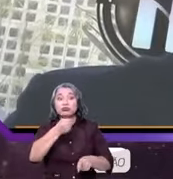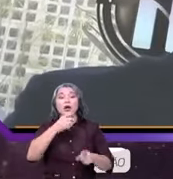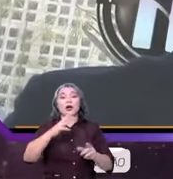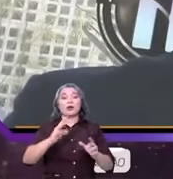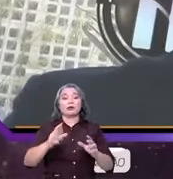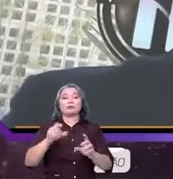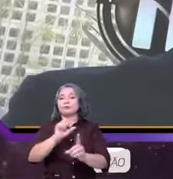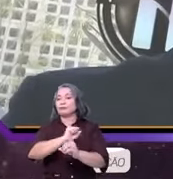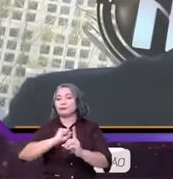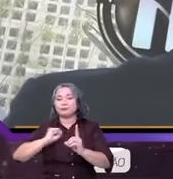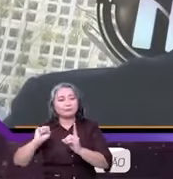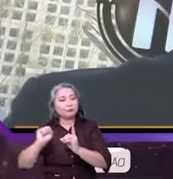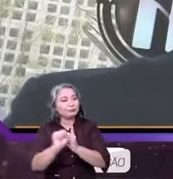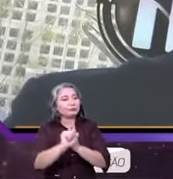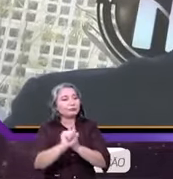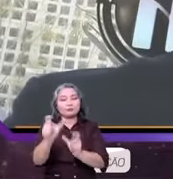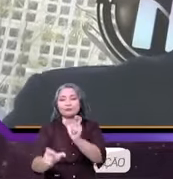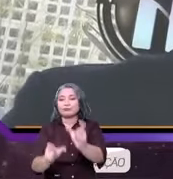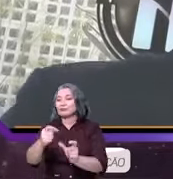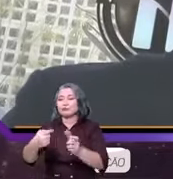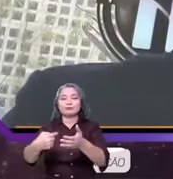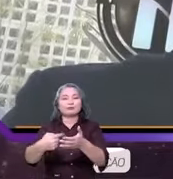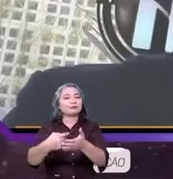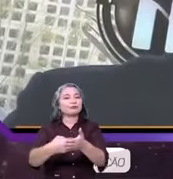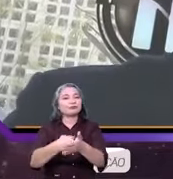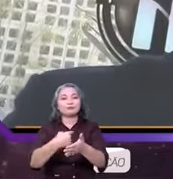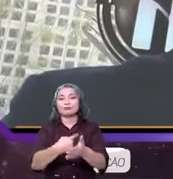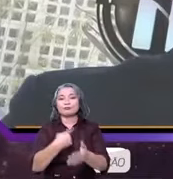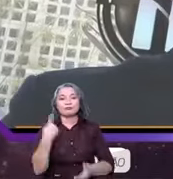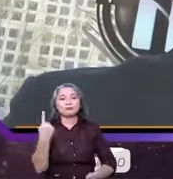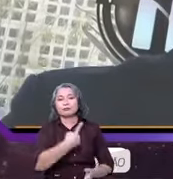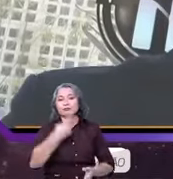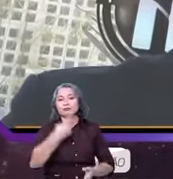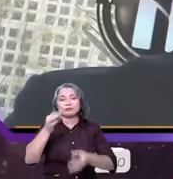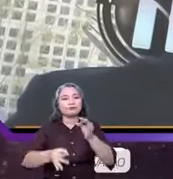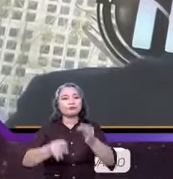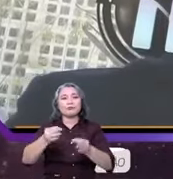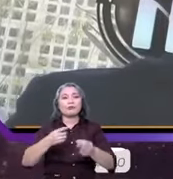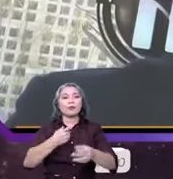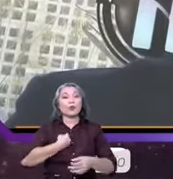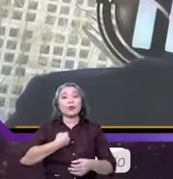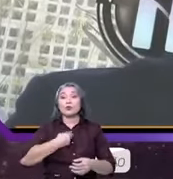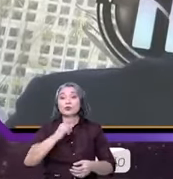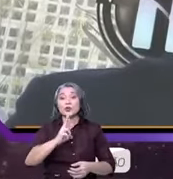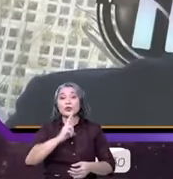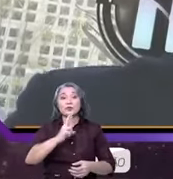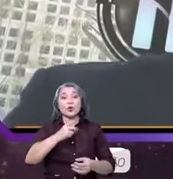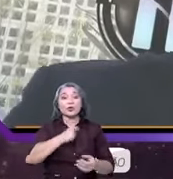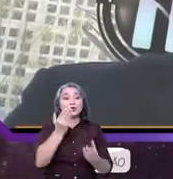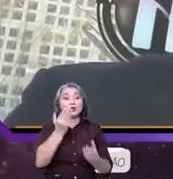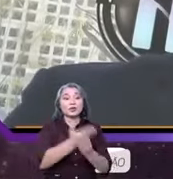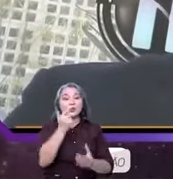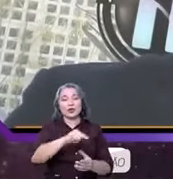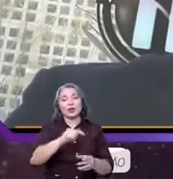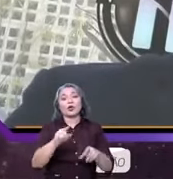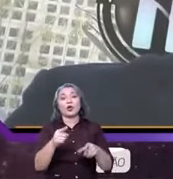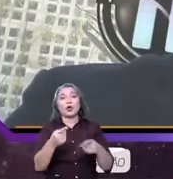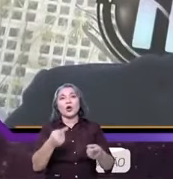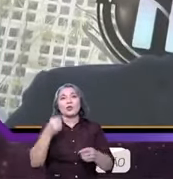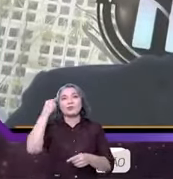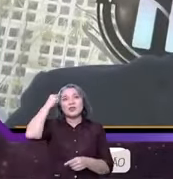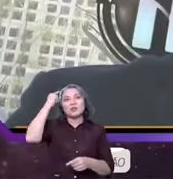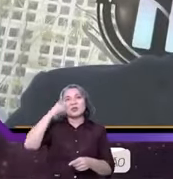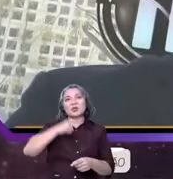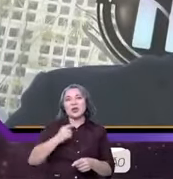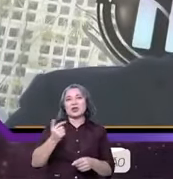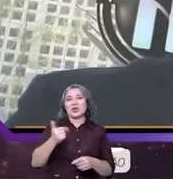sociedade nos cobra muitas vezes números e métricas. E por isso somos relativamente avessos ao erro. Mas